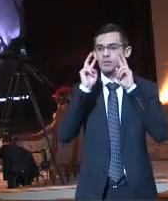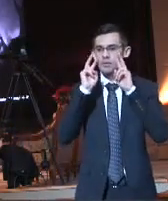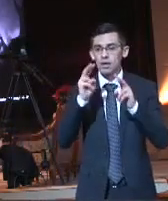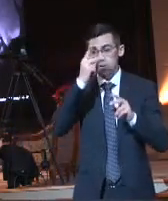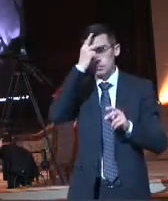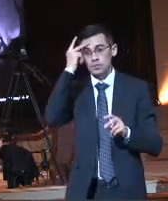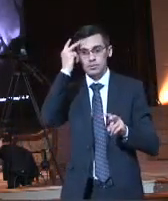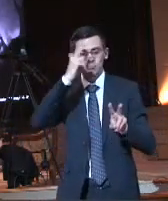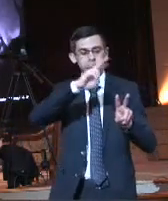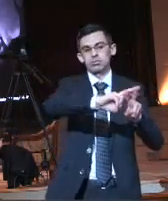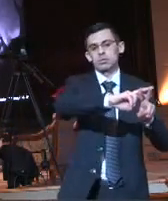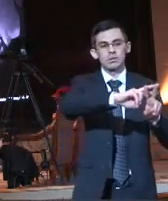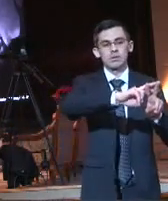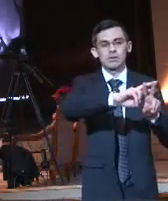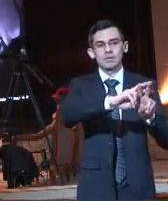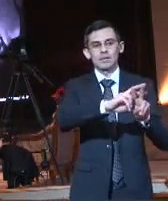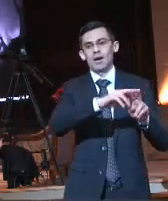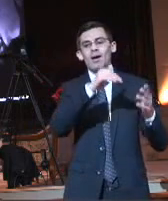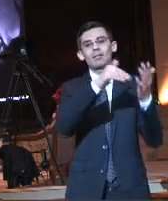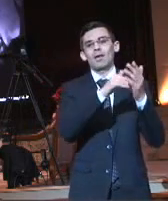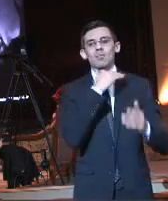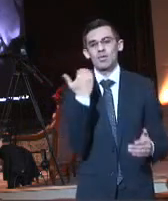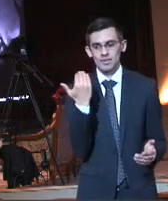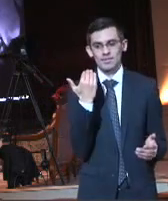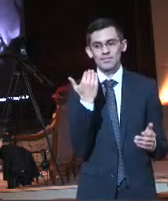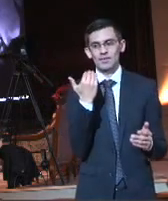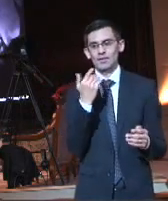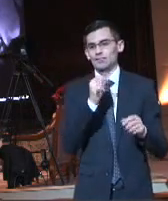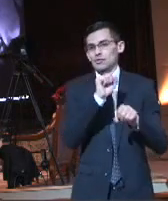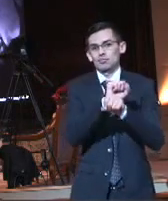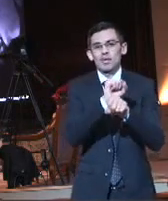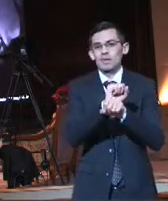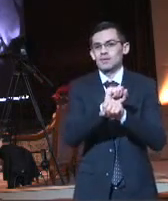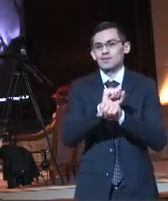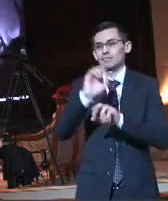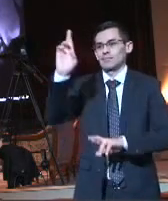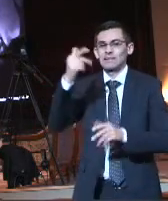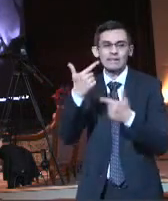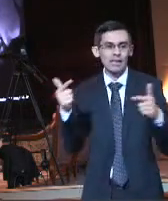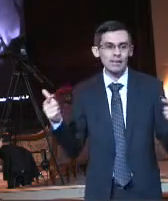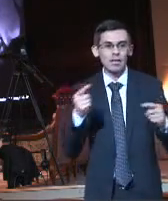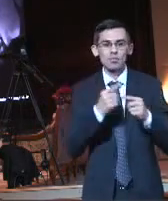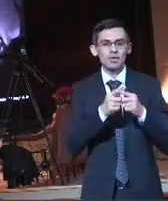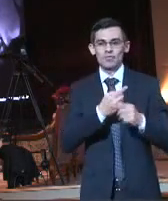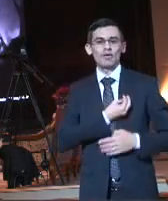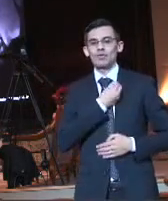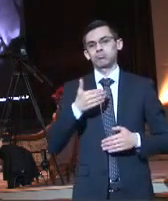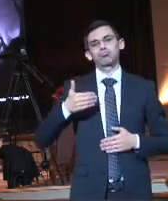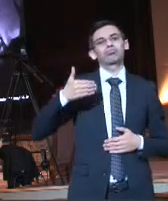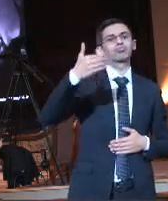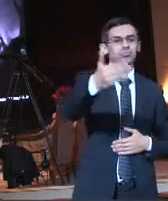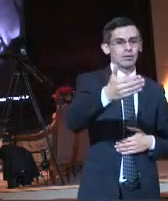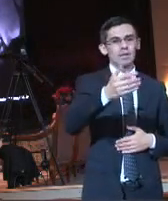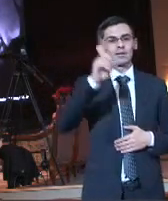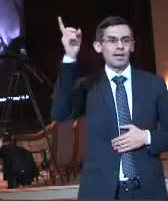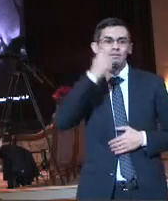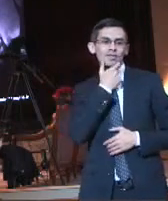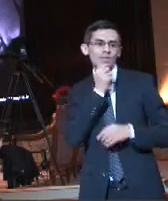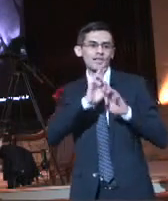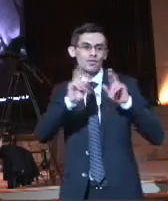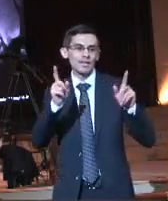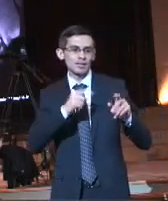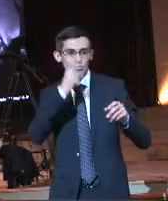prisão perpétua, que já não tinha mais esperança nenhuma, porque é a prisão perpétua para o resto da vida. E